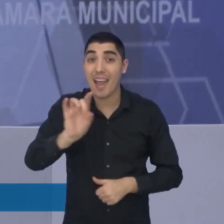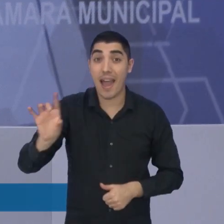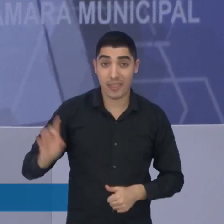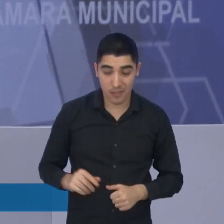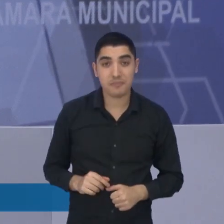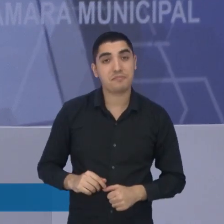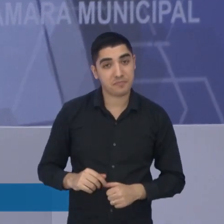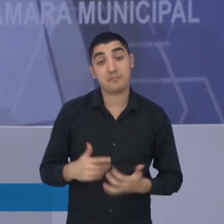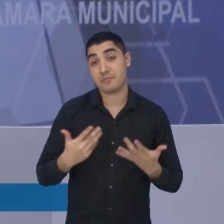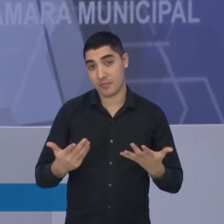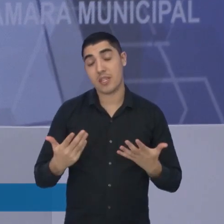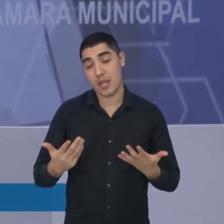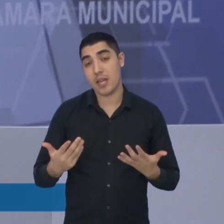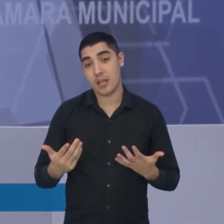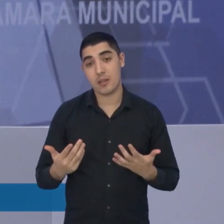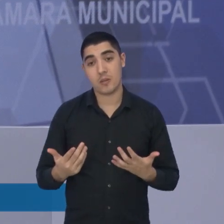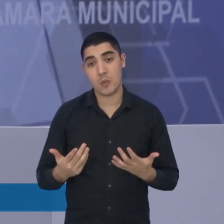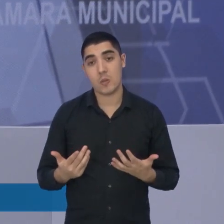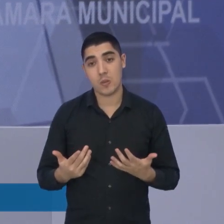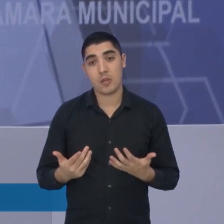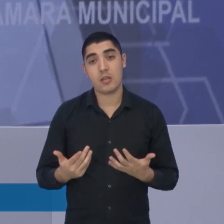a